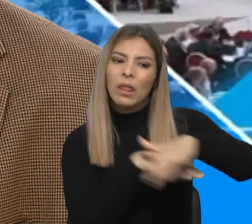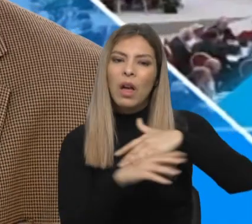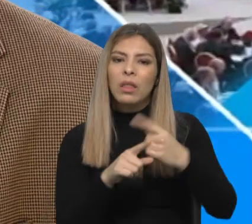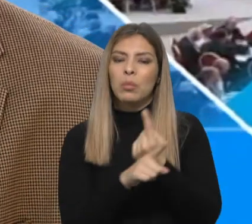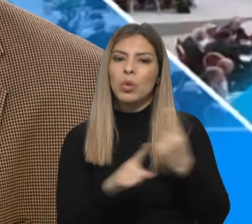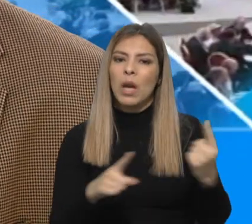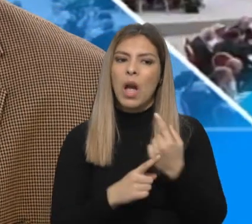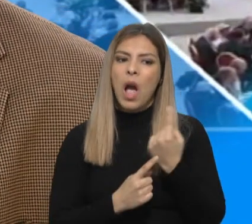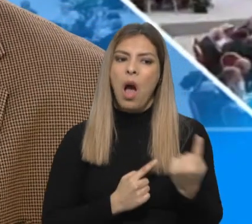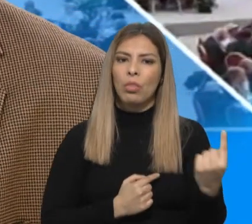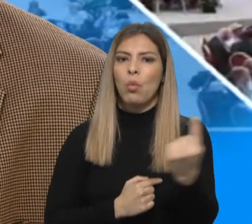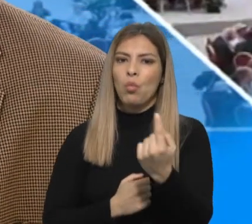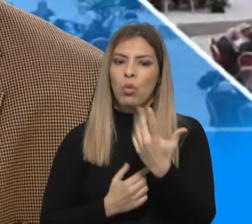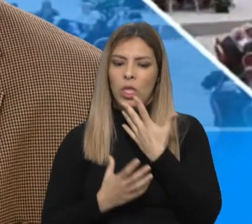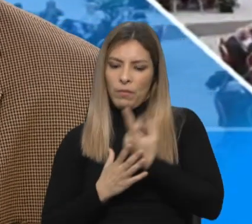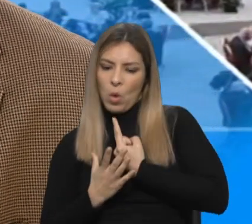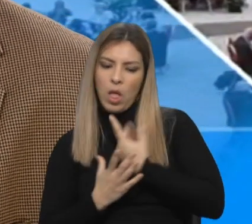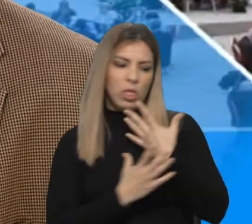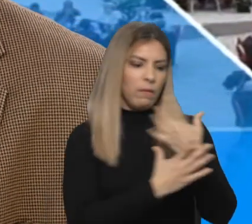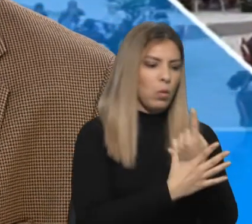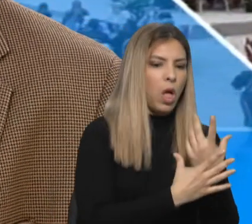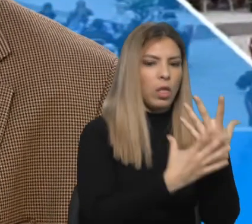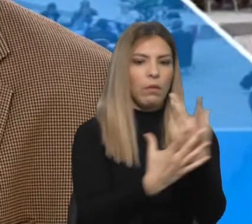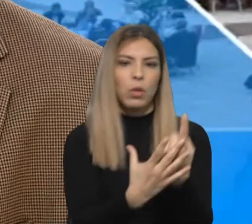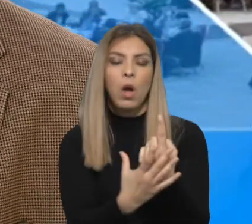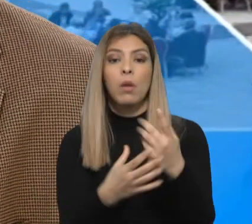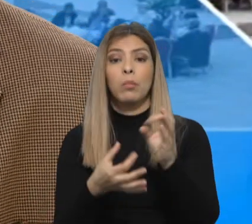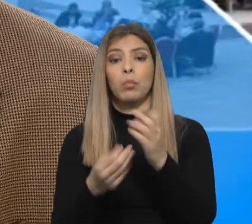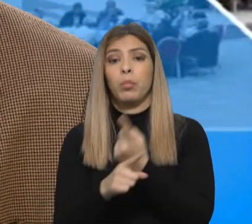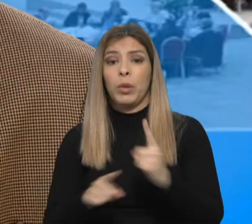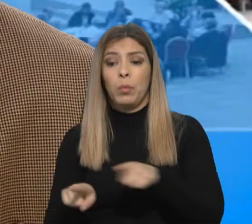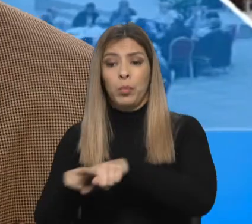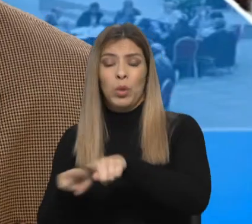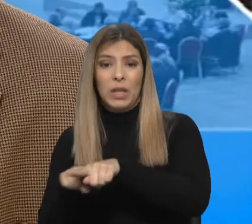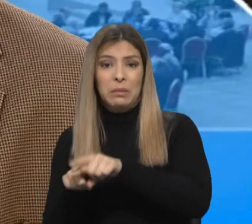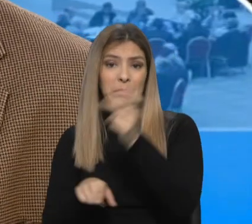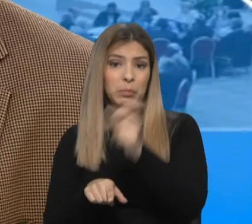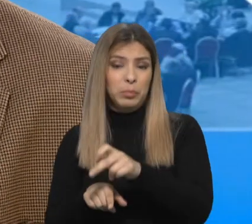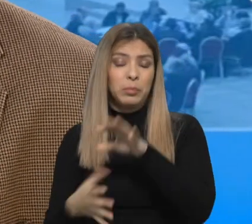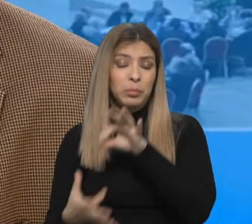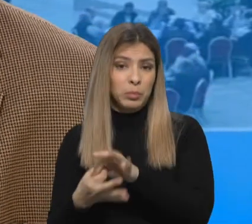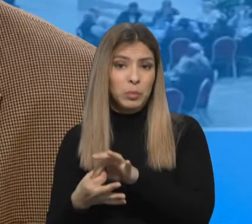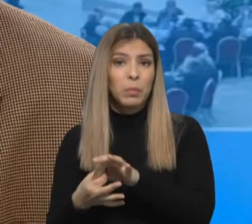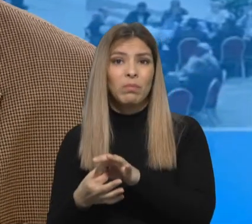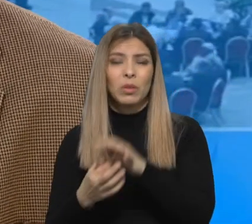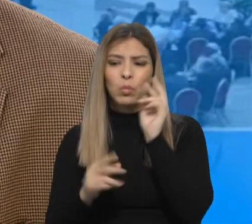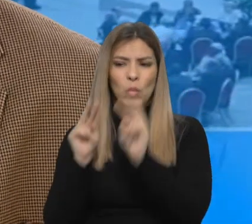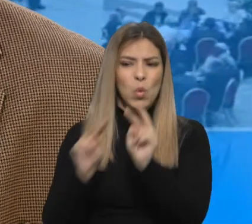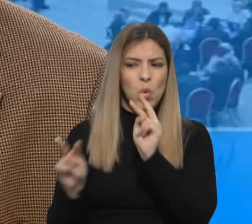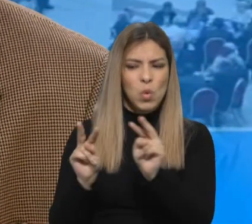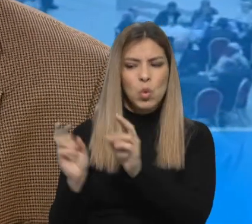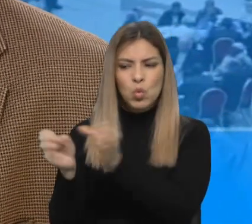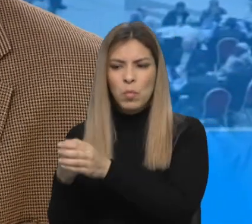individualização da sociedade e da comunidade política, em que começamos a assistir a determinados grupos, a